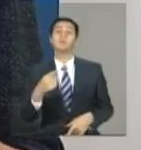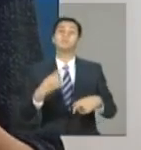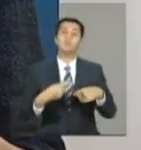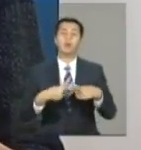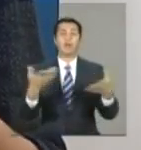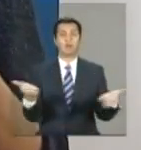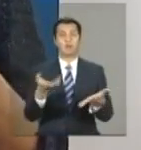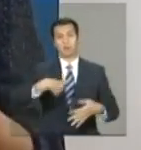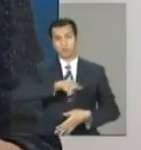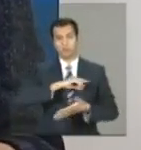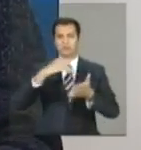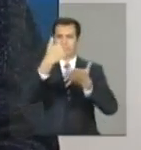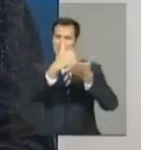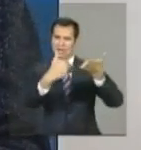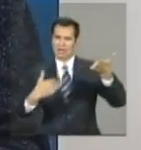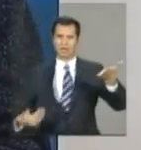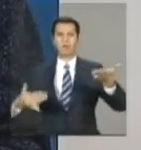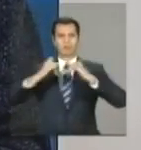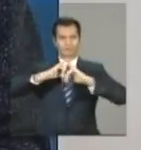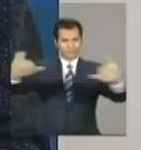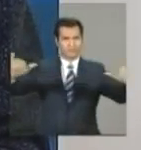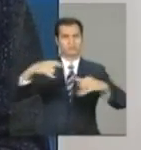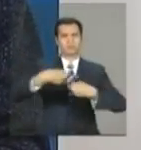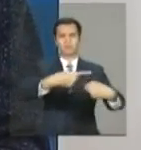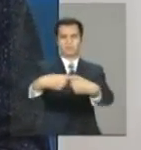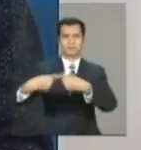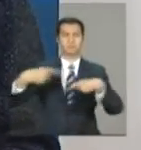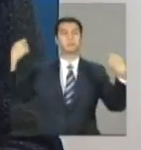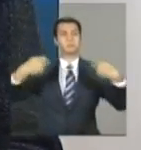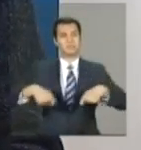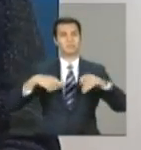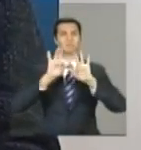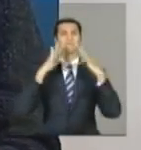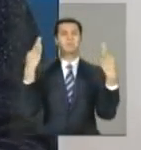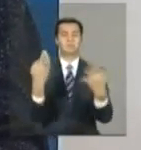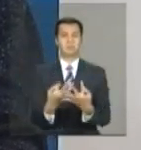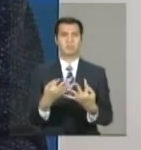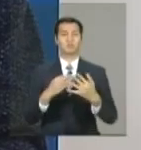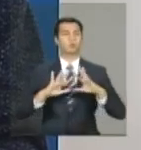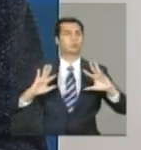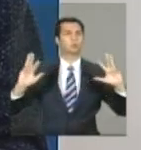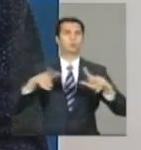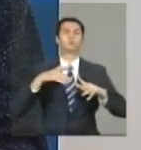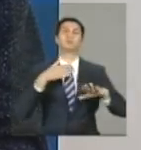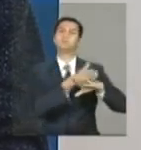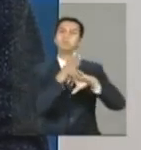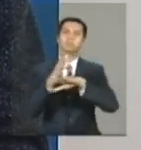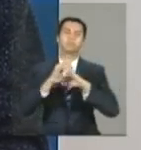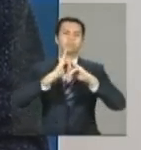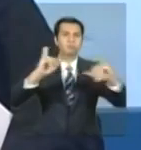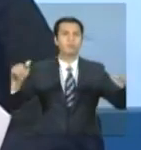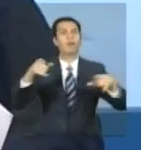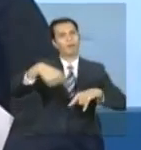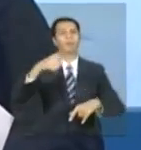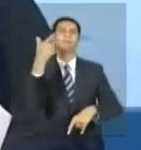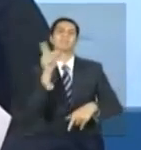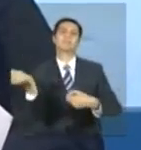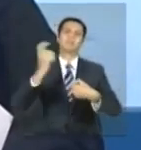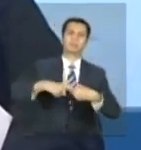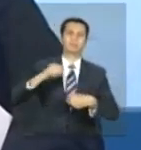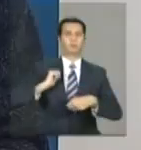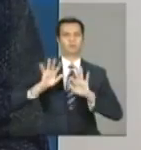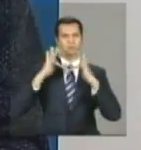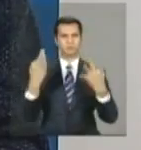possam entre a semana que vem e o fim do ano atualizar o cadastro dessas famílias, que elas possam ingressar no Bolsa Família. Obrigada, Letícia, pela